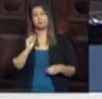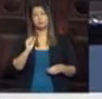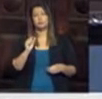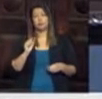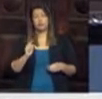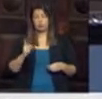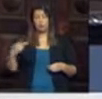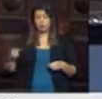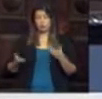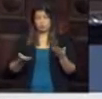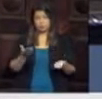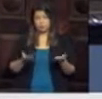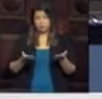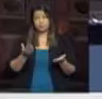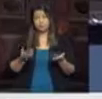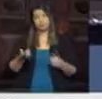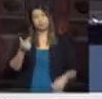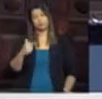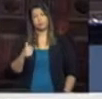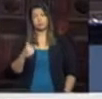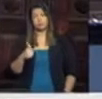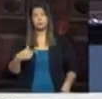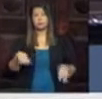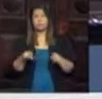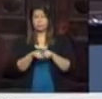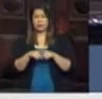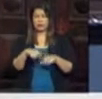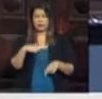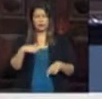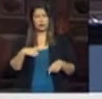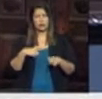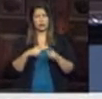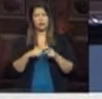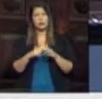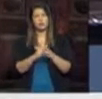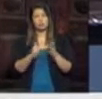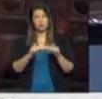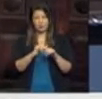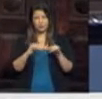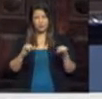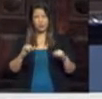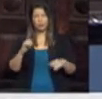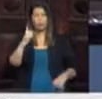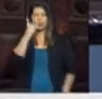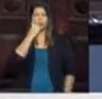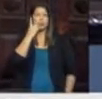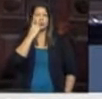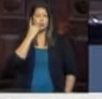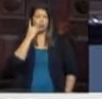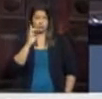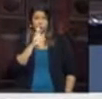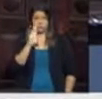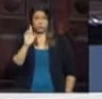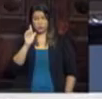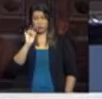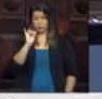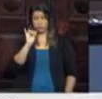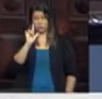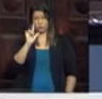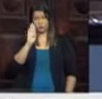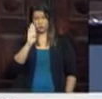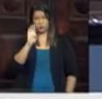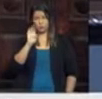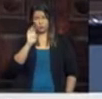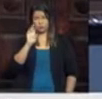matéria jornalística, o deputado Gilberto Palmares seguramente já